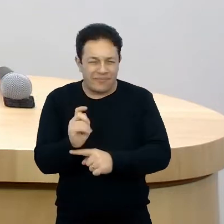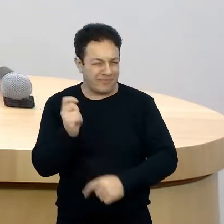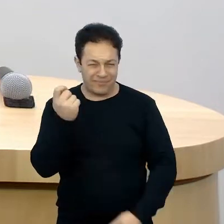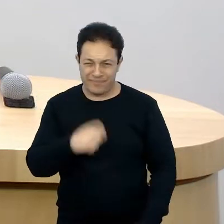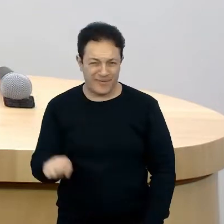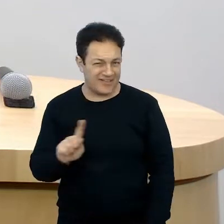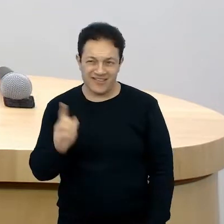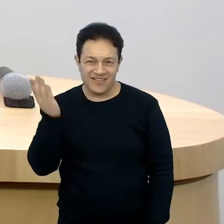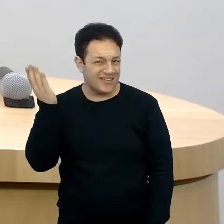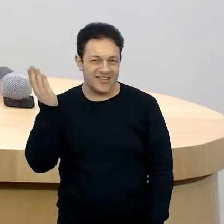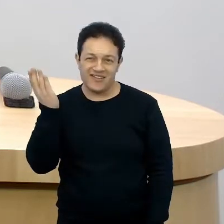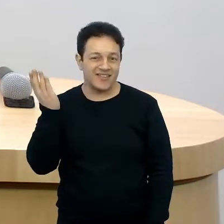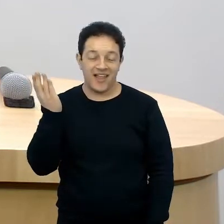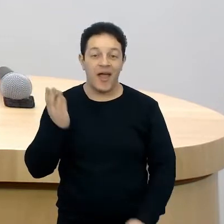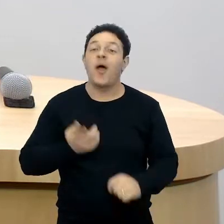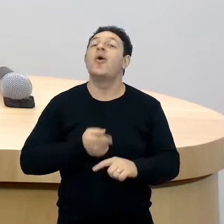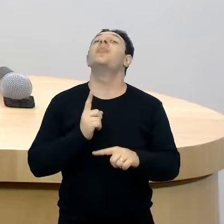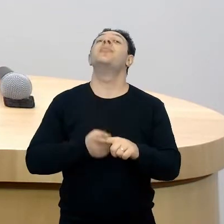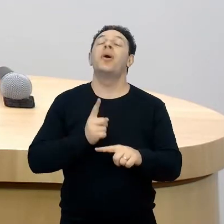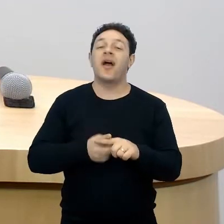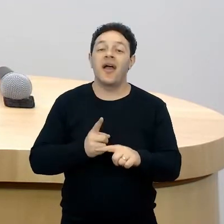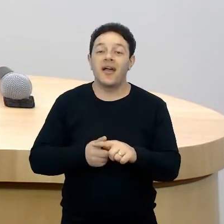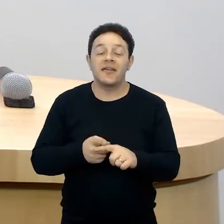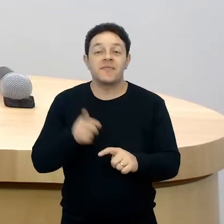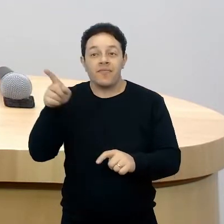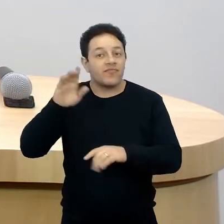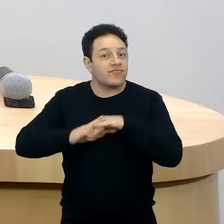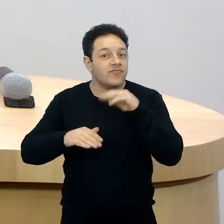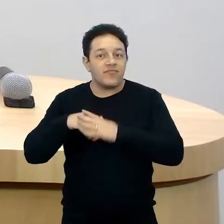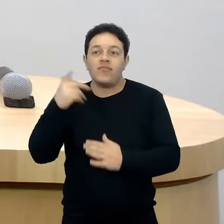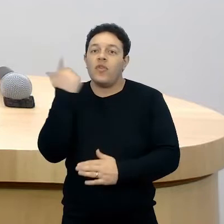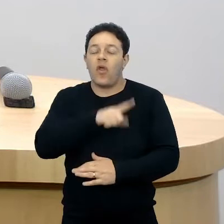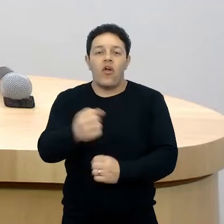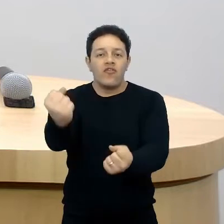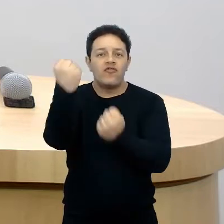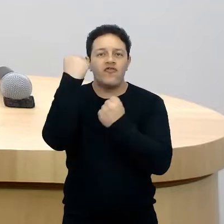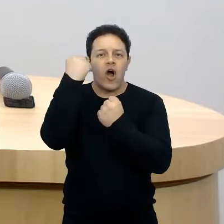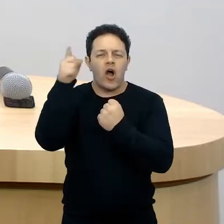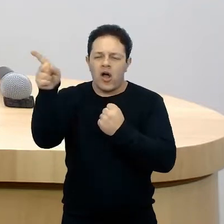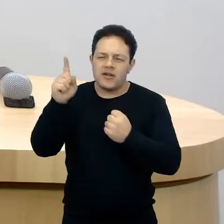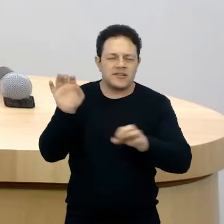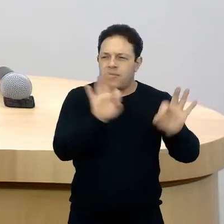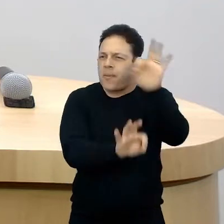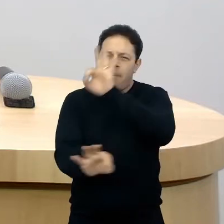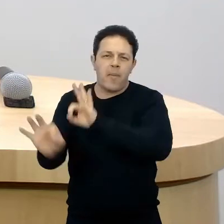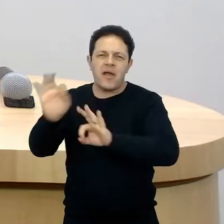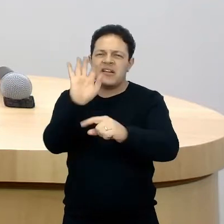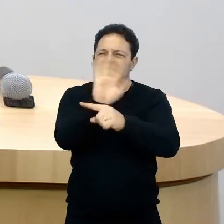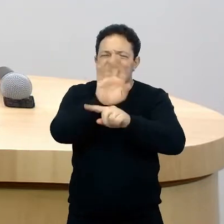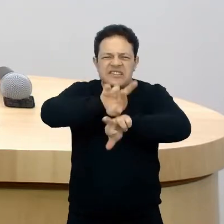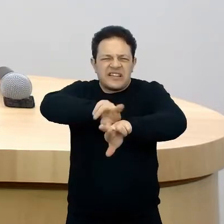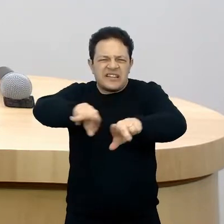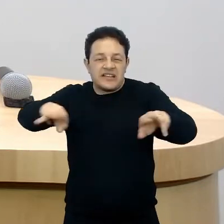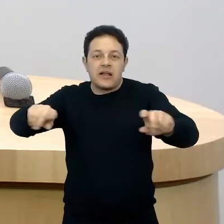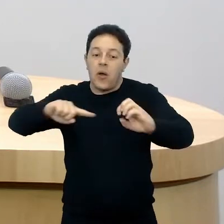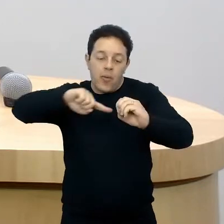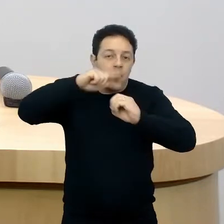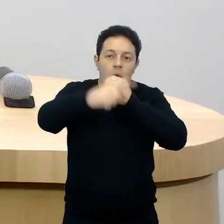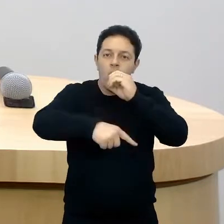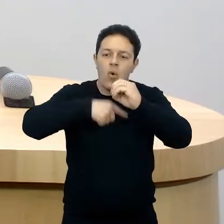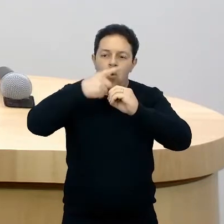públicos para conseguir se estruturar e fazer acontecer em escala